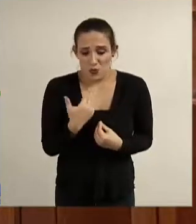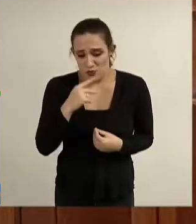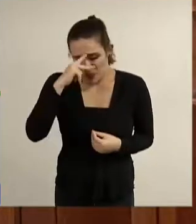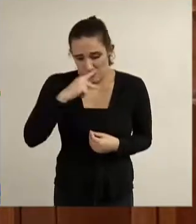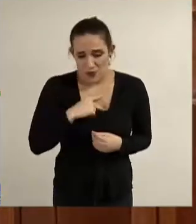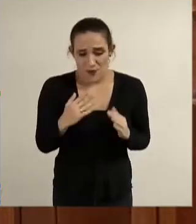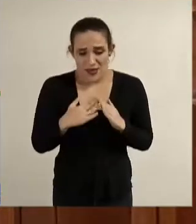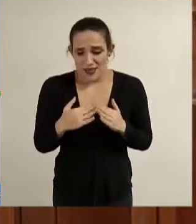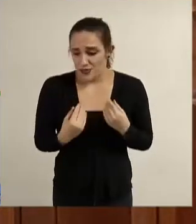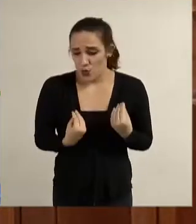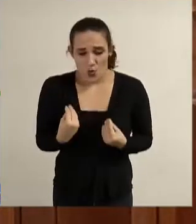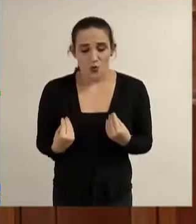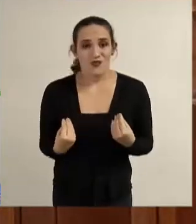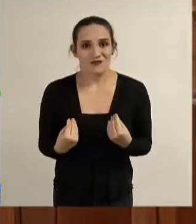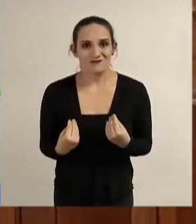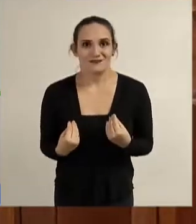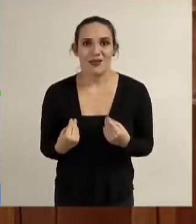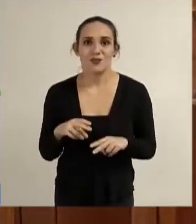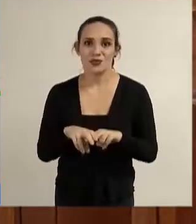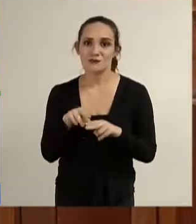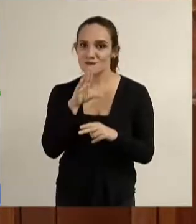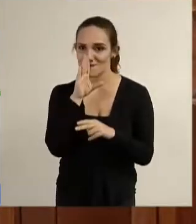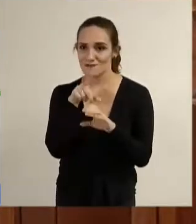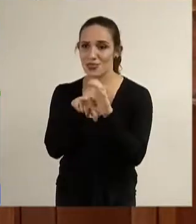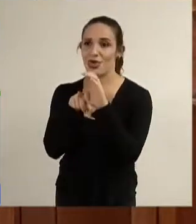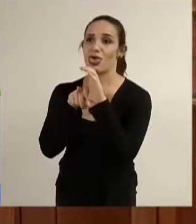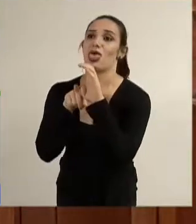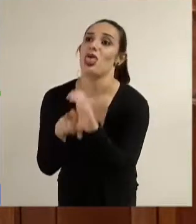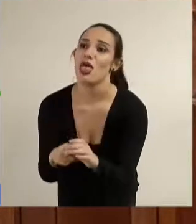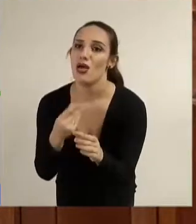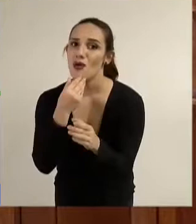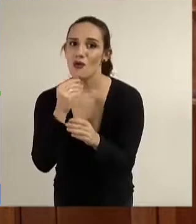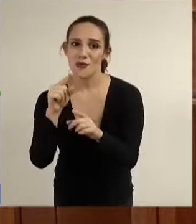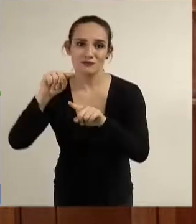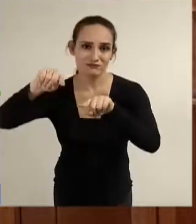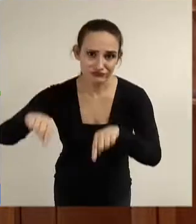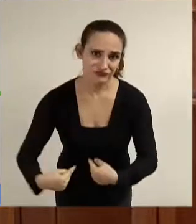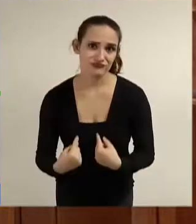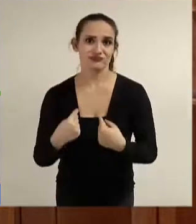acaba sendo refém deste seu algoz.